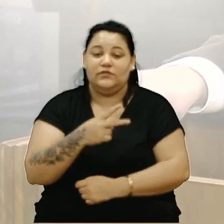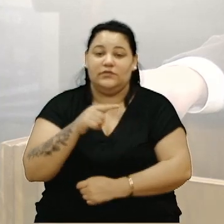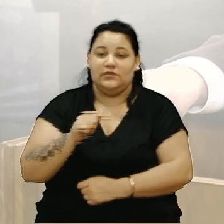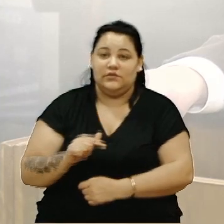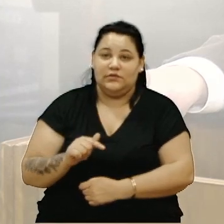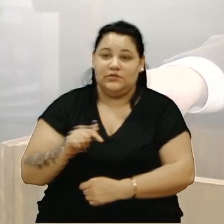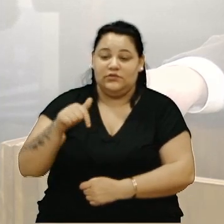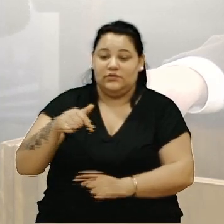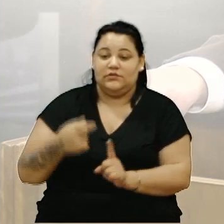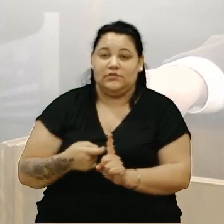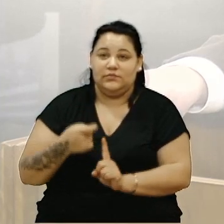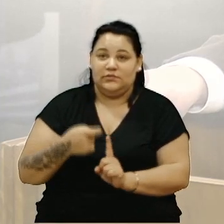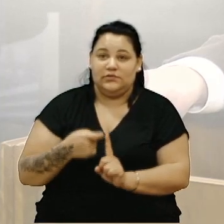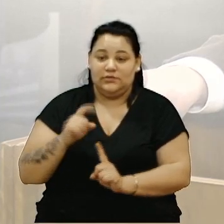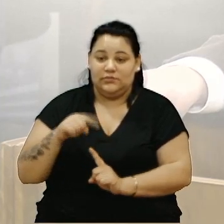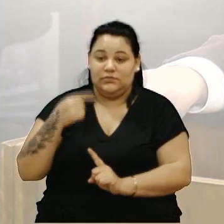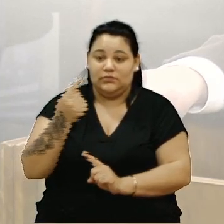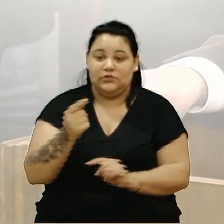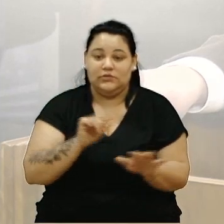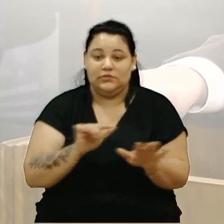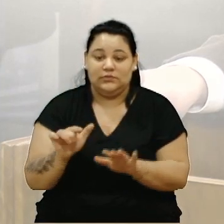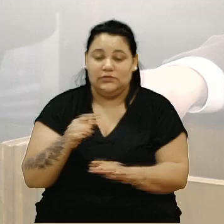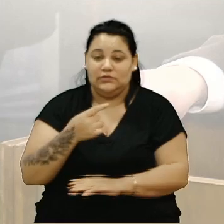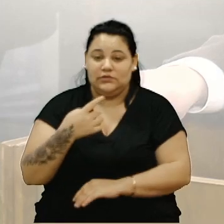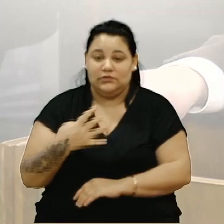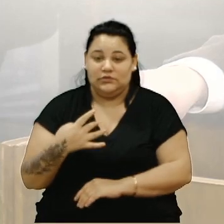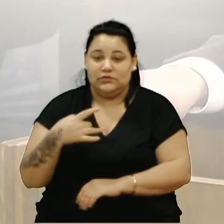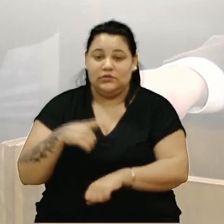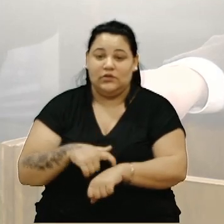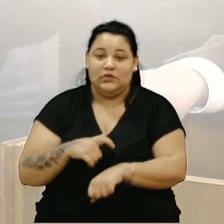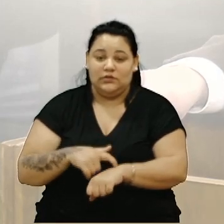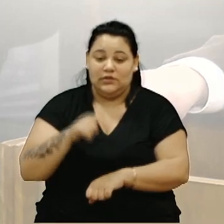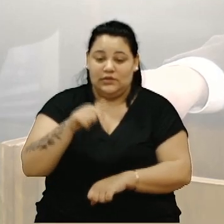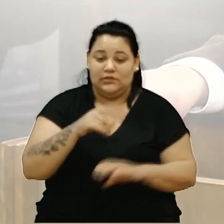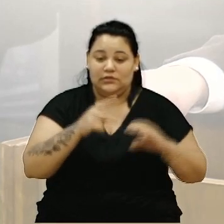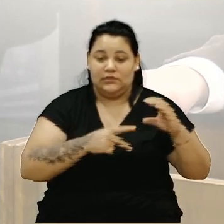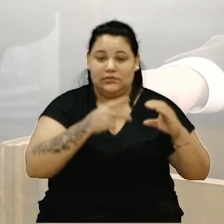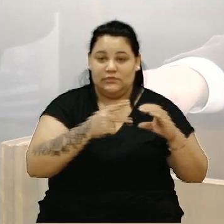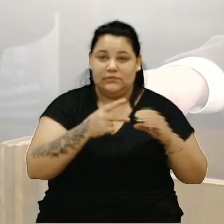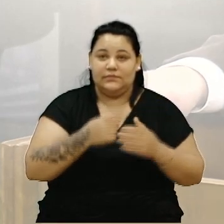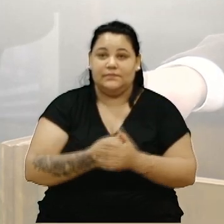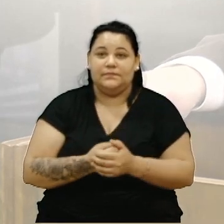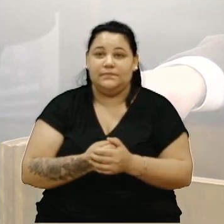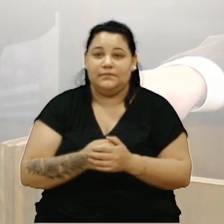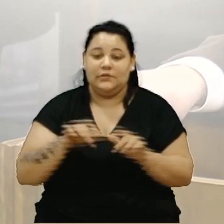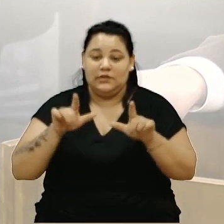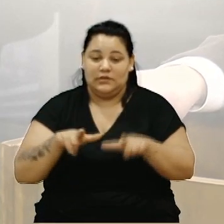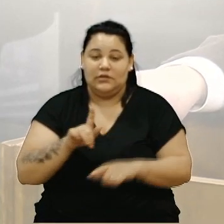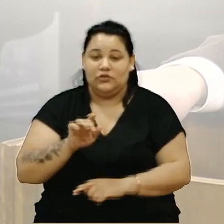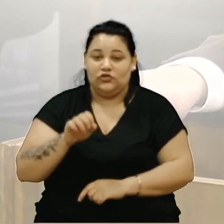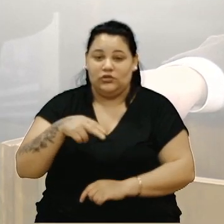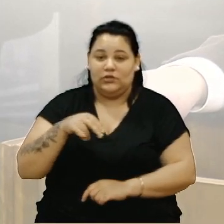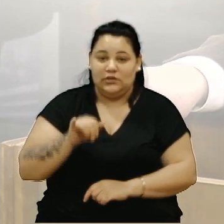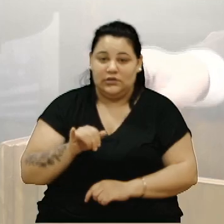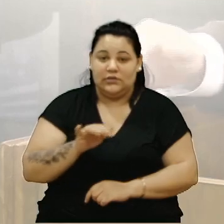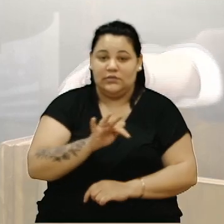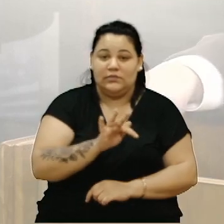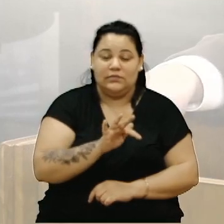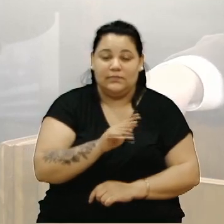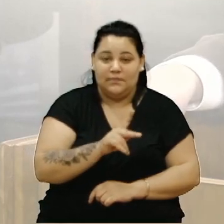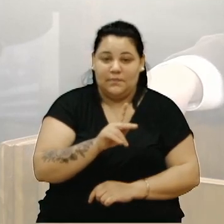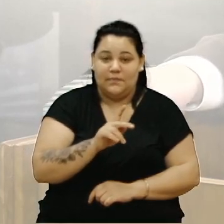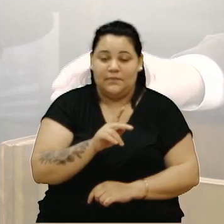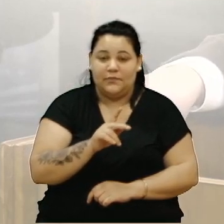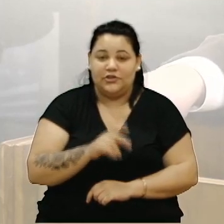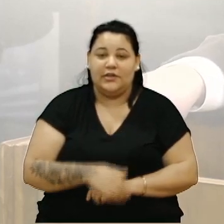agora deste mês, na próxima semana, às 14 horas, aqui na Câmara de Vereadores, na sala GNPTF, já convidando aqui,